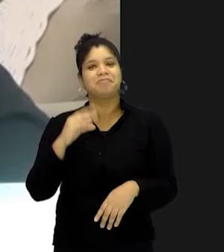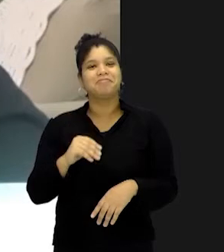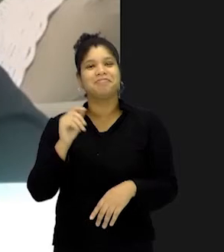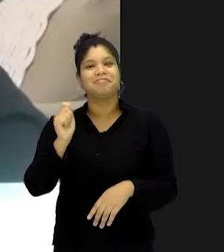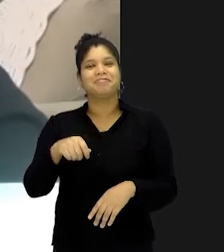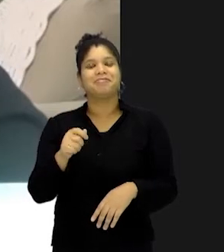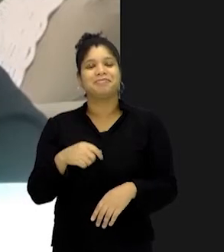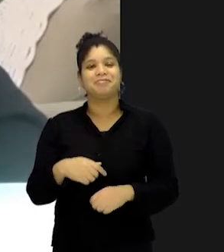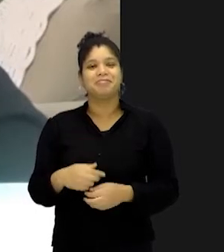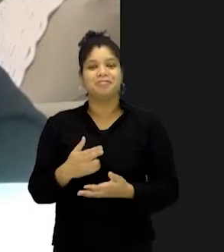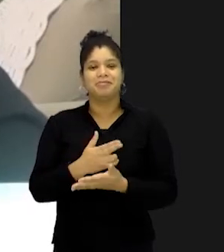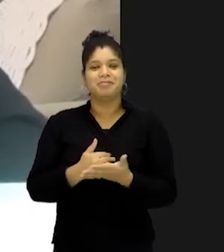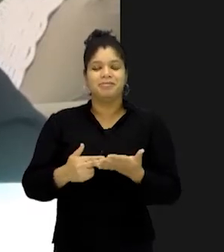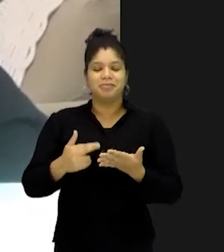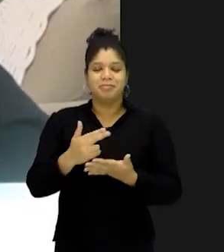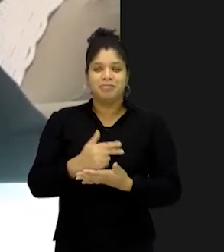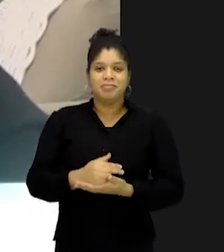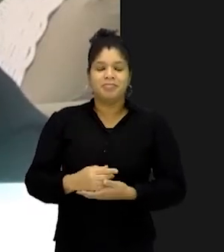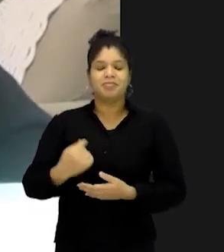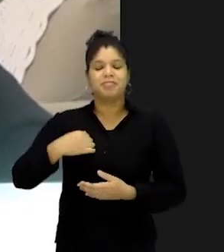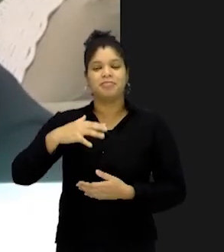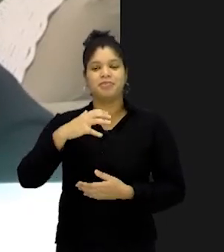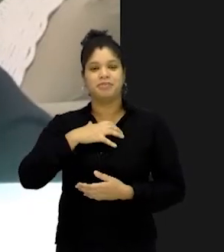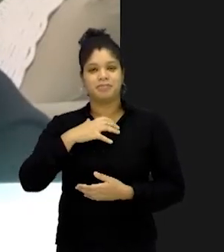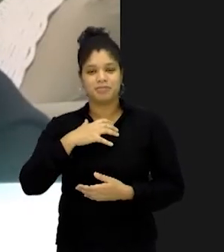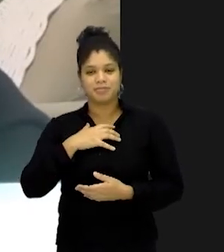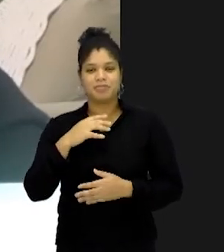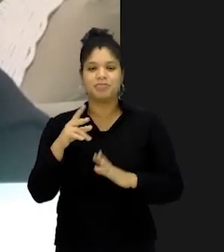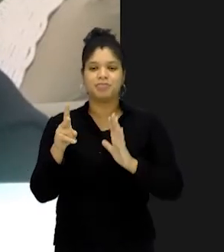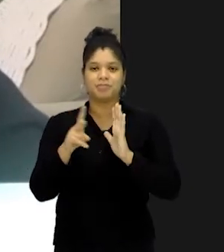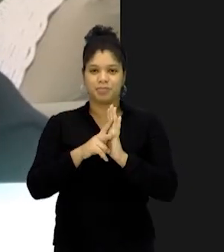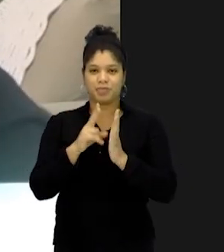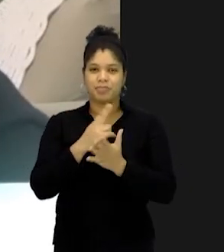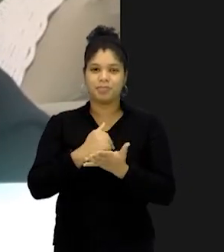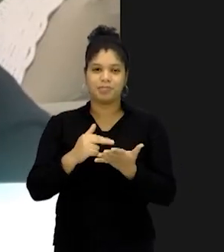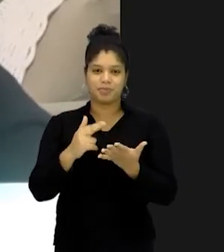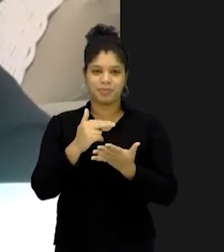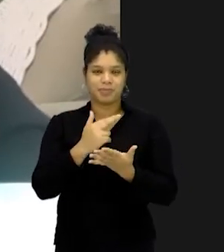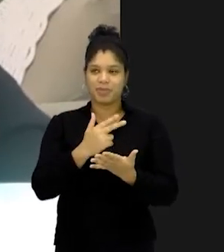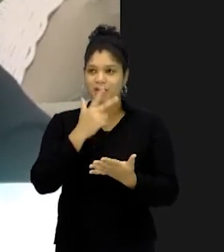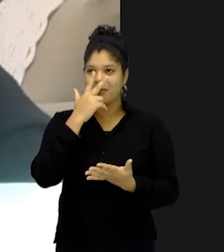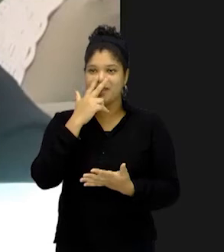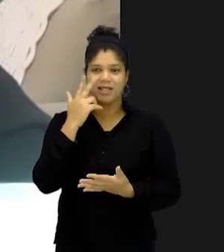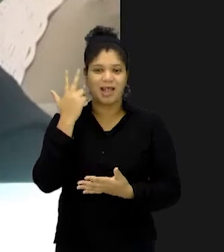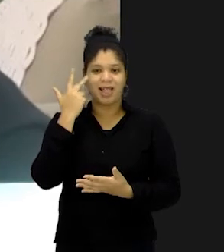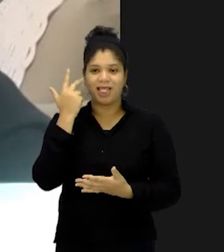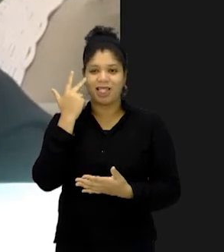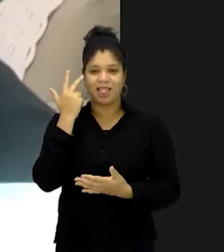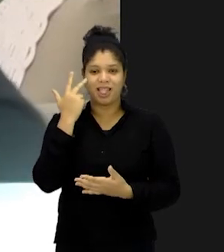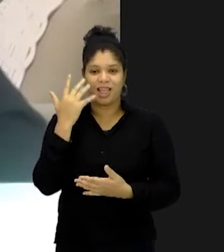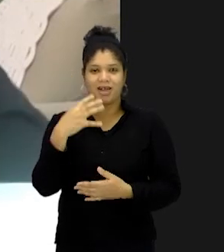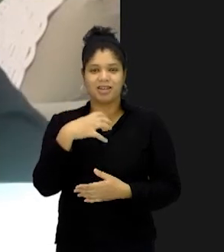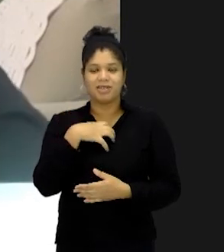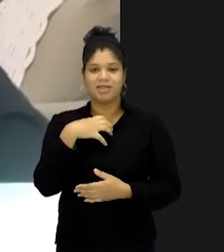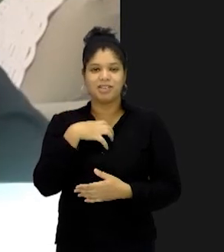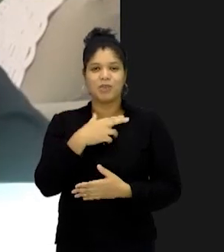que eu tenho essa coisa, essa natureza que a natureza me deu, eu falei, eu vou por aí.